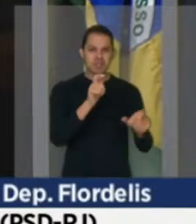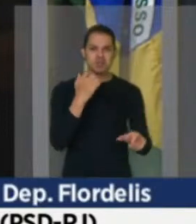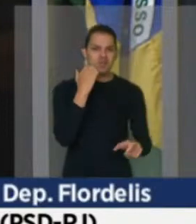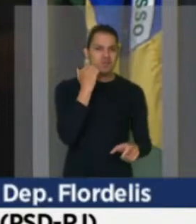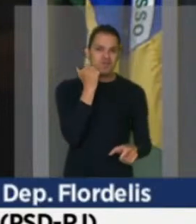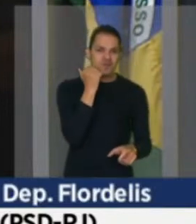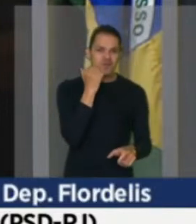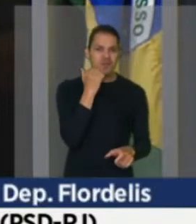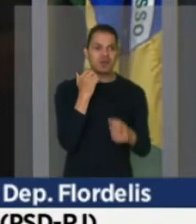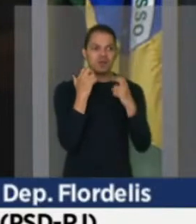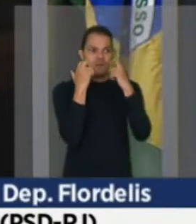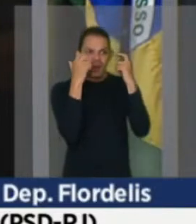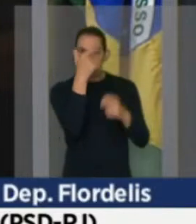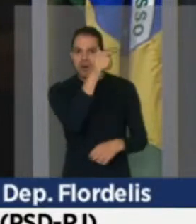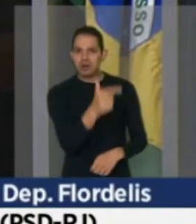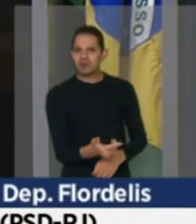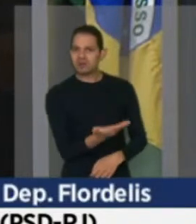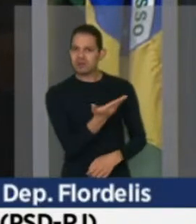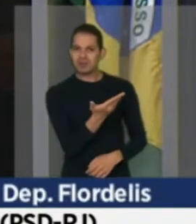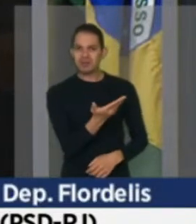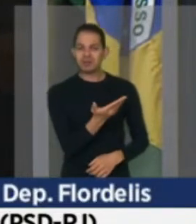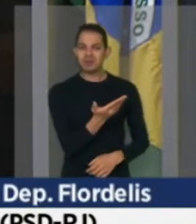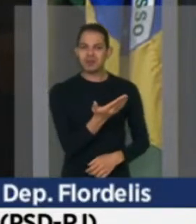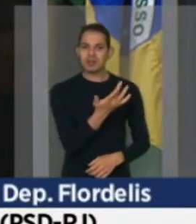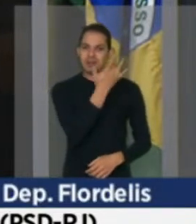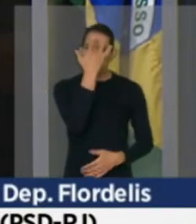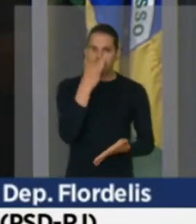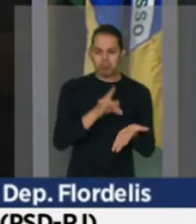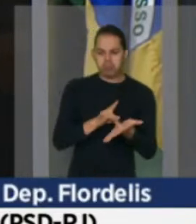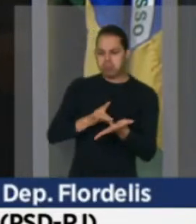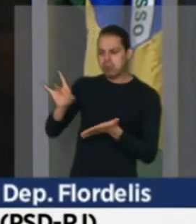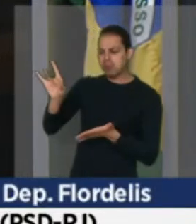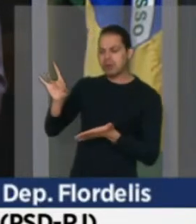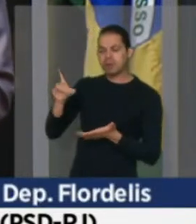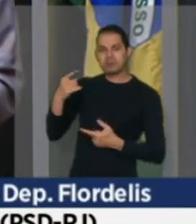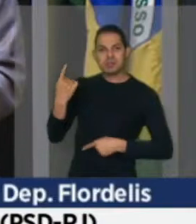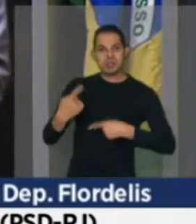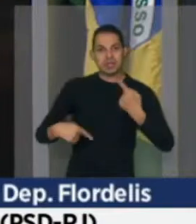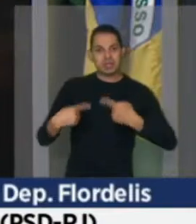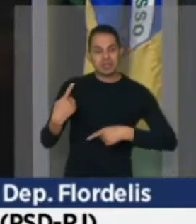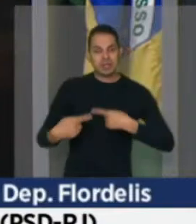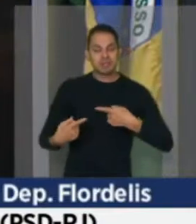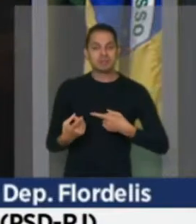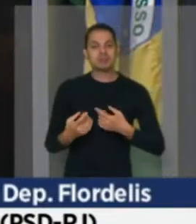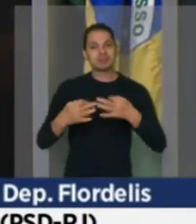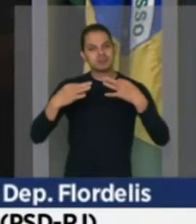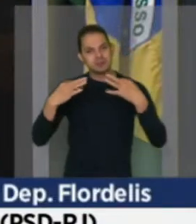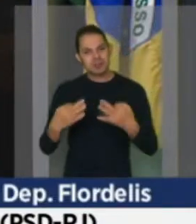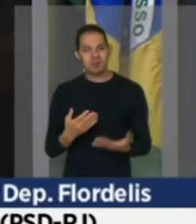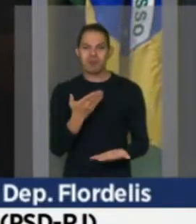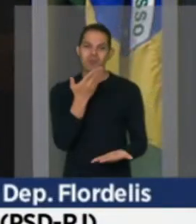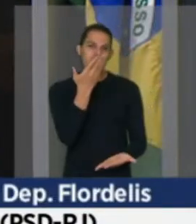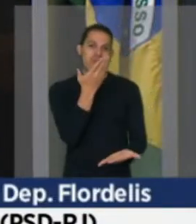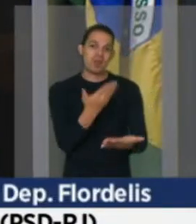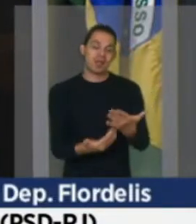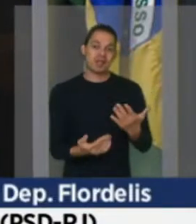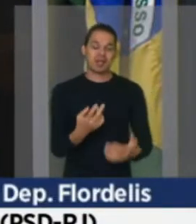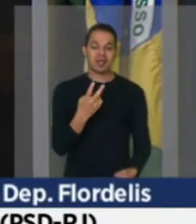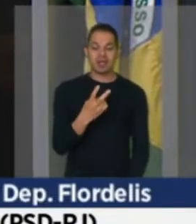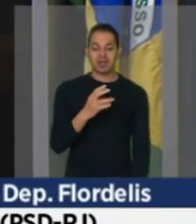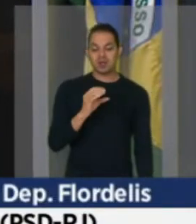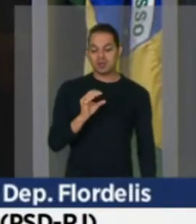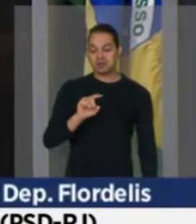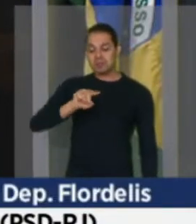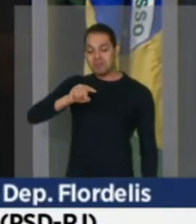inescrupulosas, por pessoas, por inimigos políticos, que certamente perderam esses 200 mil